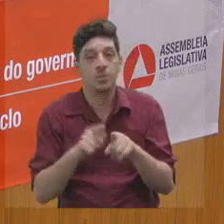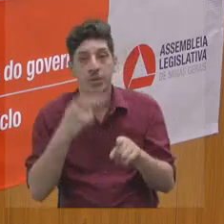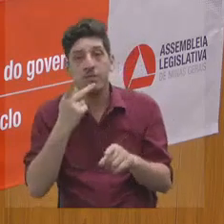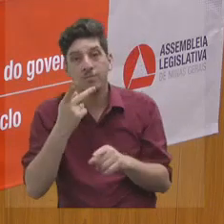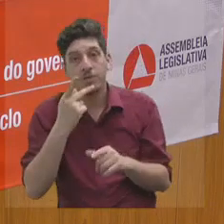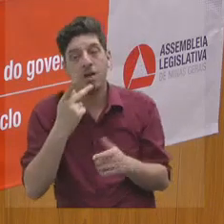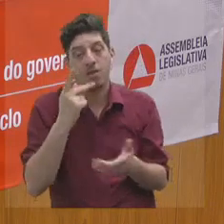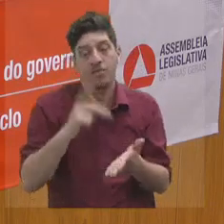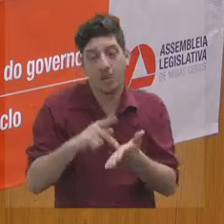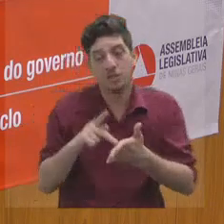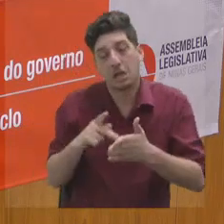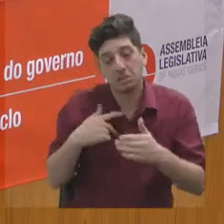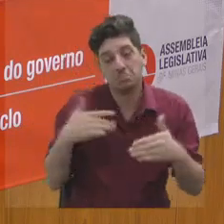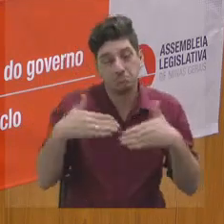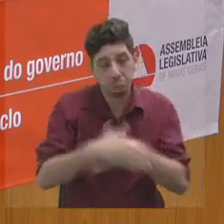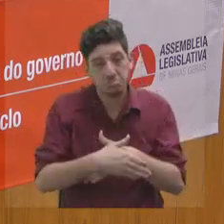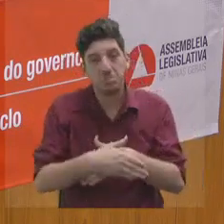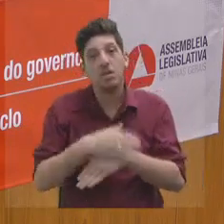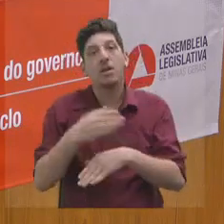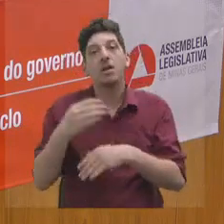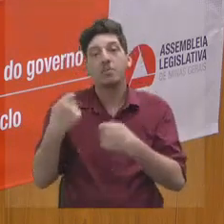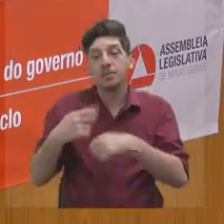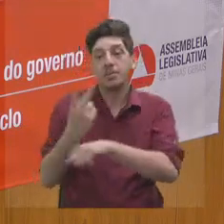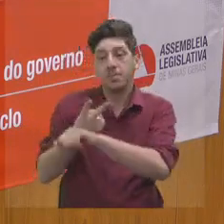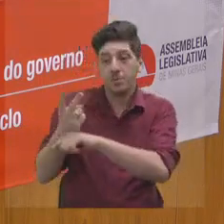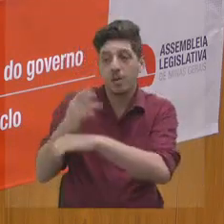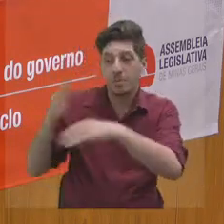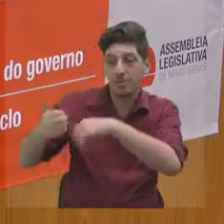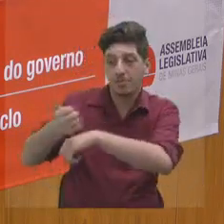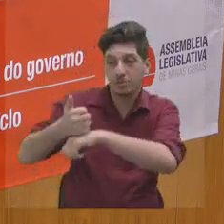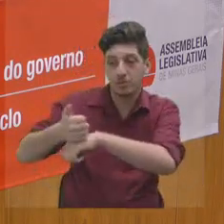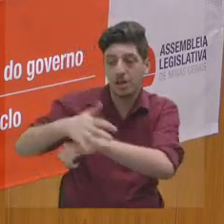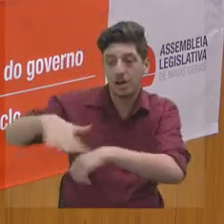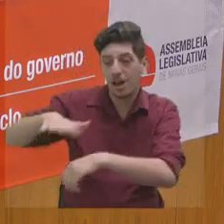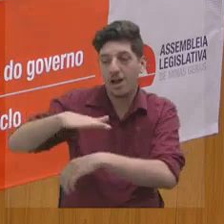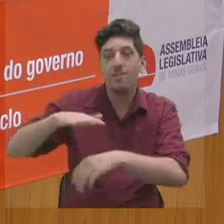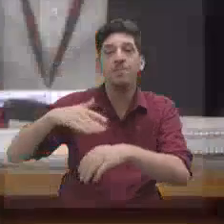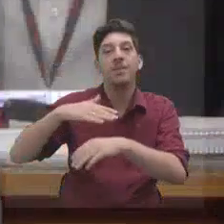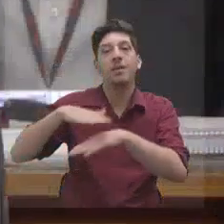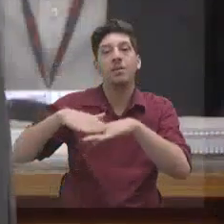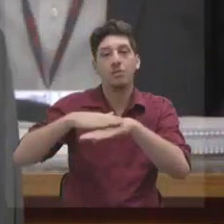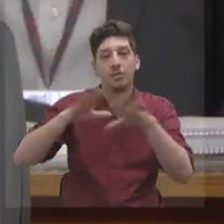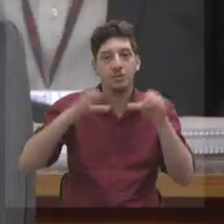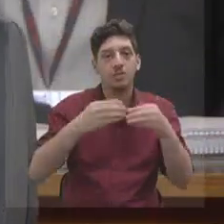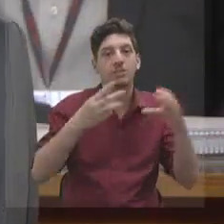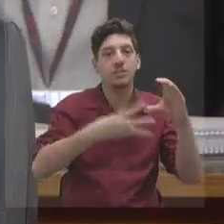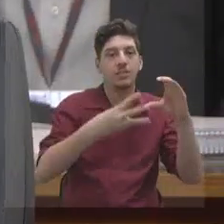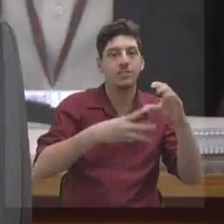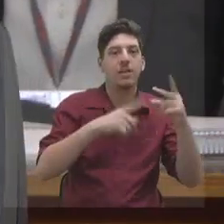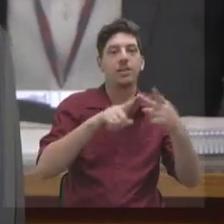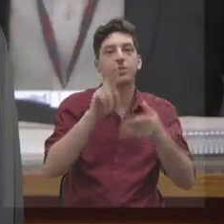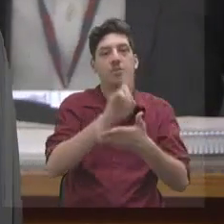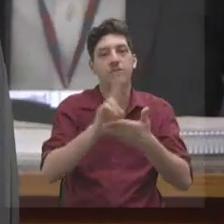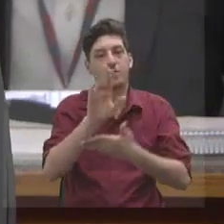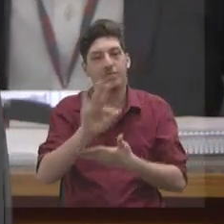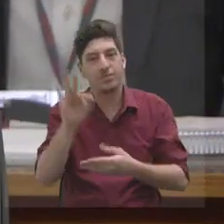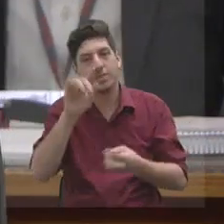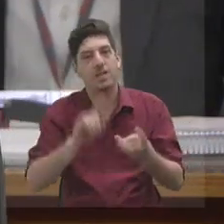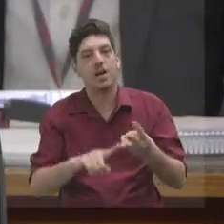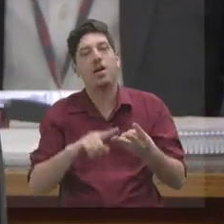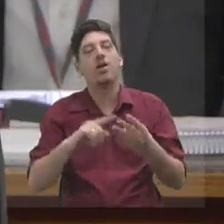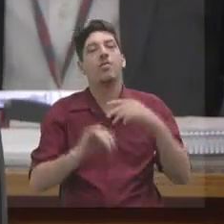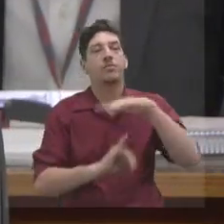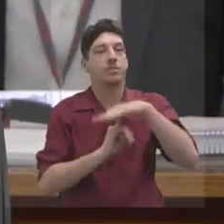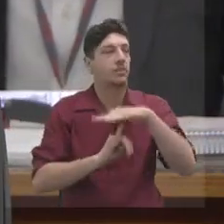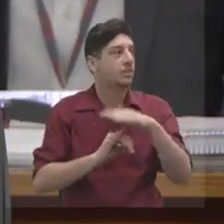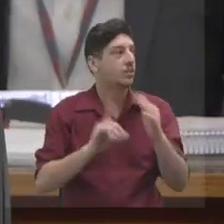da gente buscar os especialistas do setor né então tivemos conversa com a equipe do CEFET da Universidade Federal da fundação de um Cabral buscando